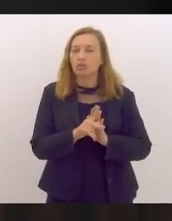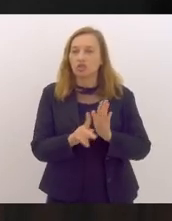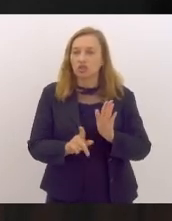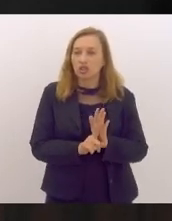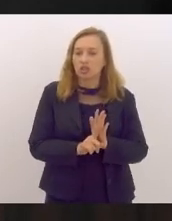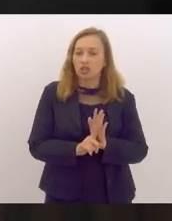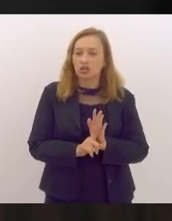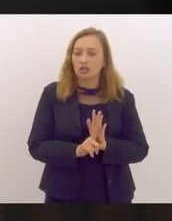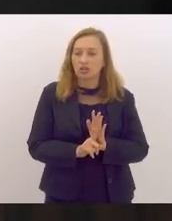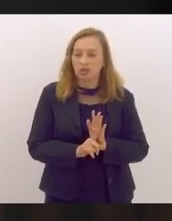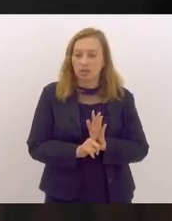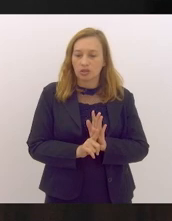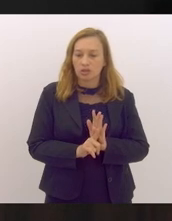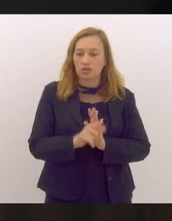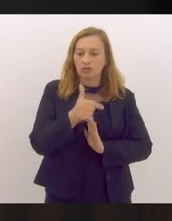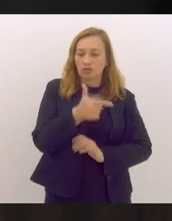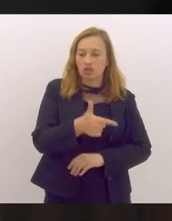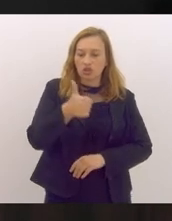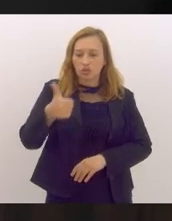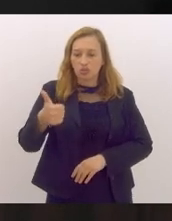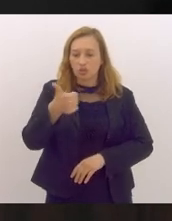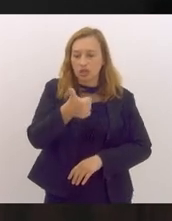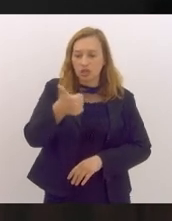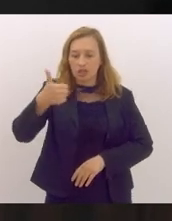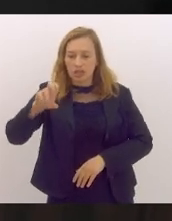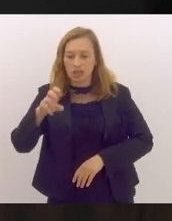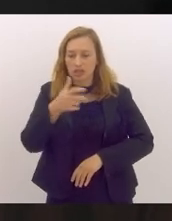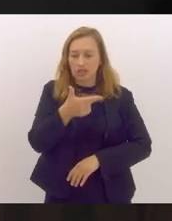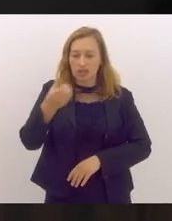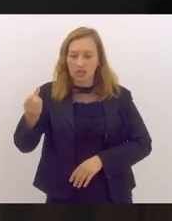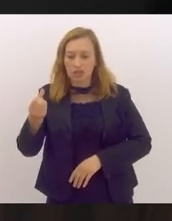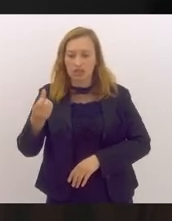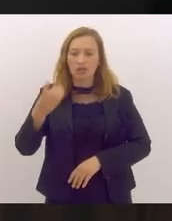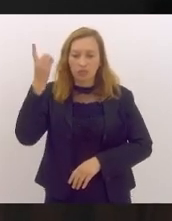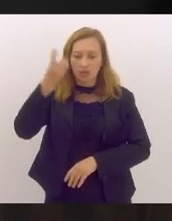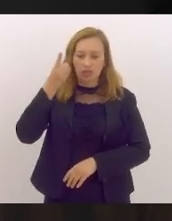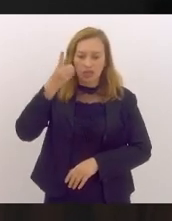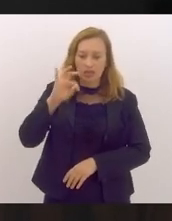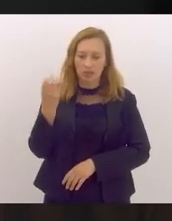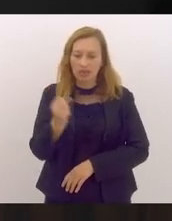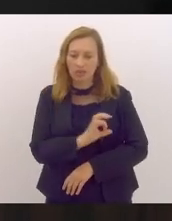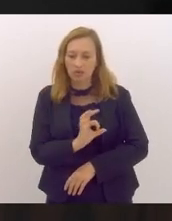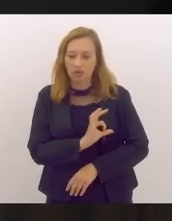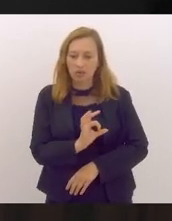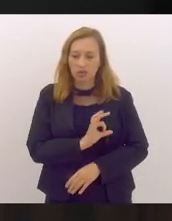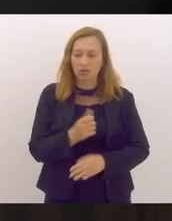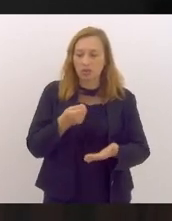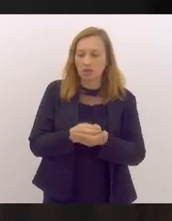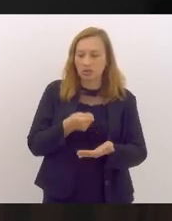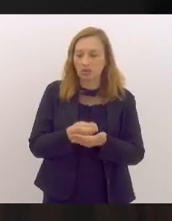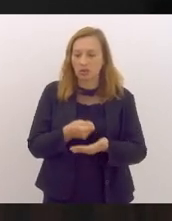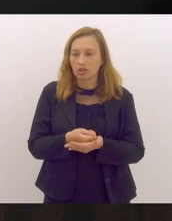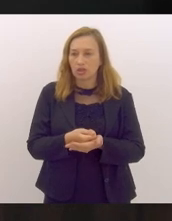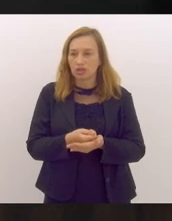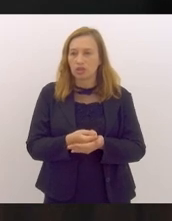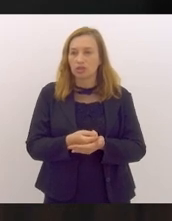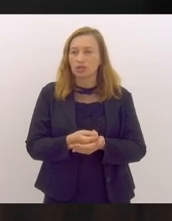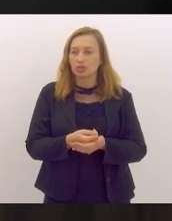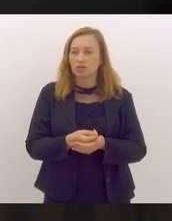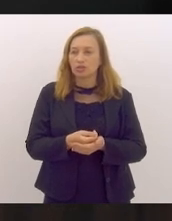lei 2115 de 16, de autoria da deputada Marta Rocha, que dispõe sobre a obrigatoriedade dos